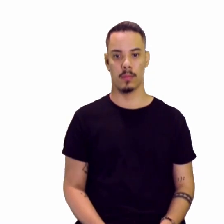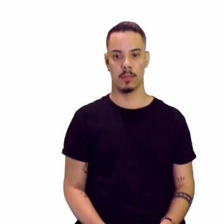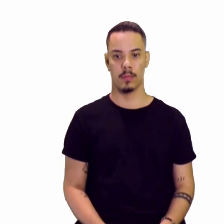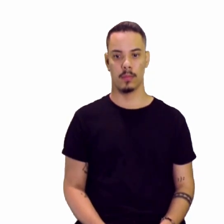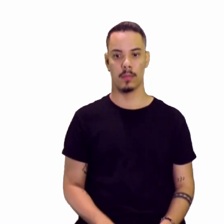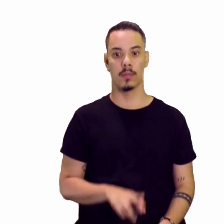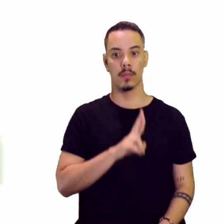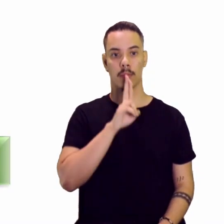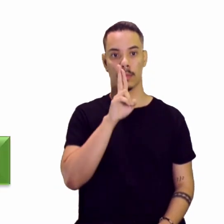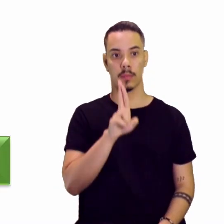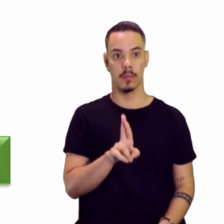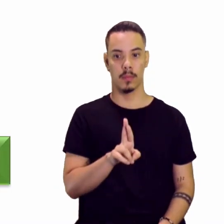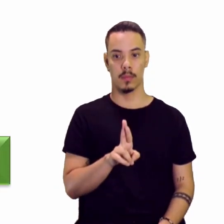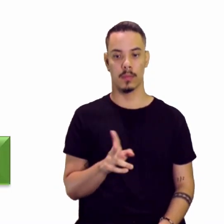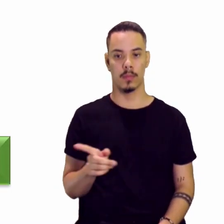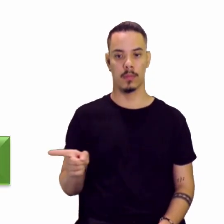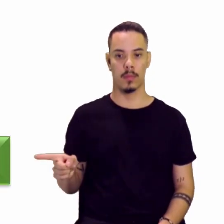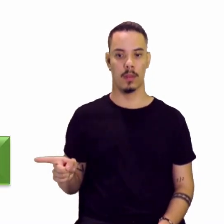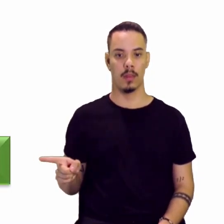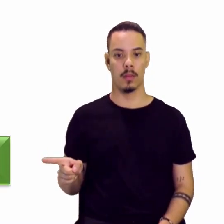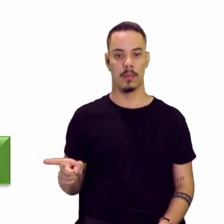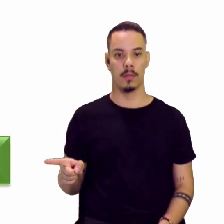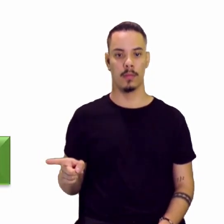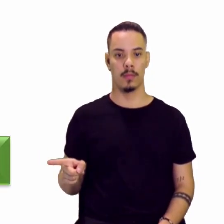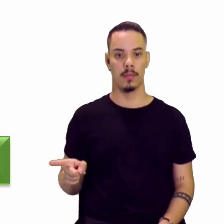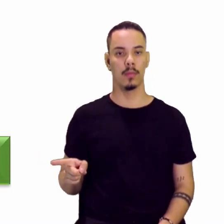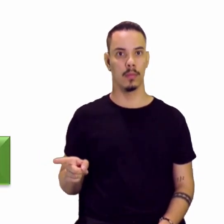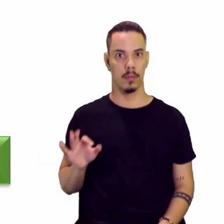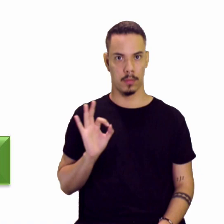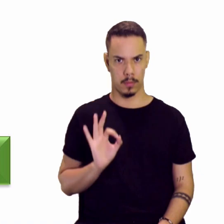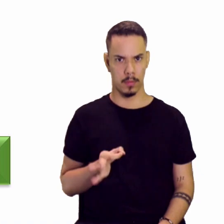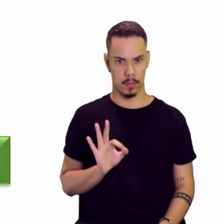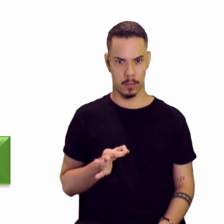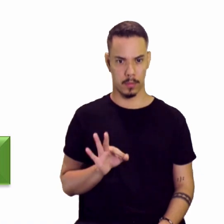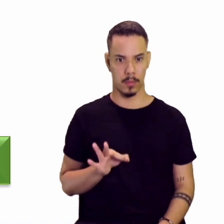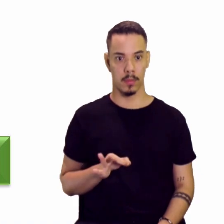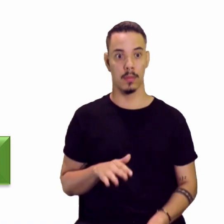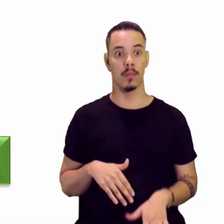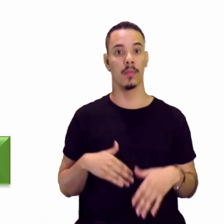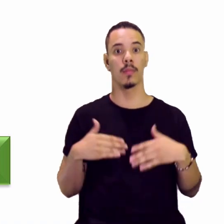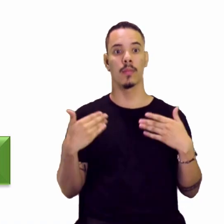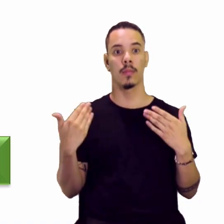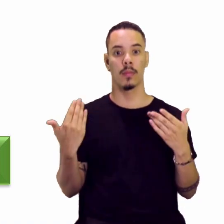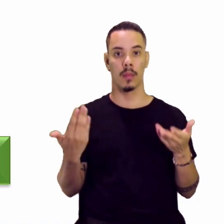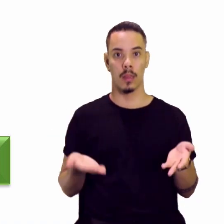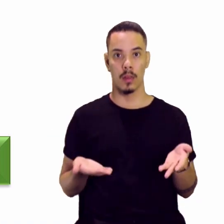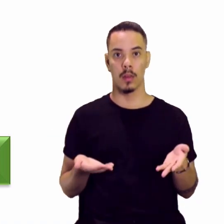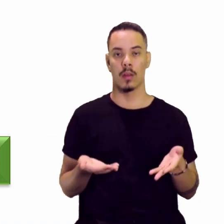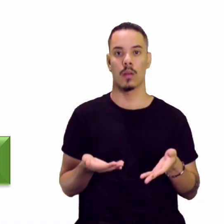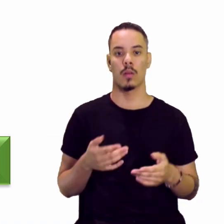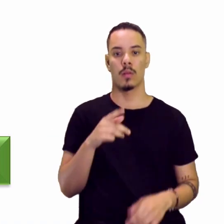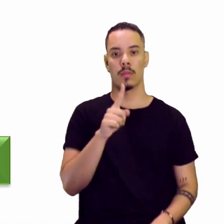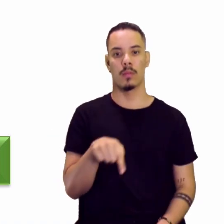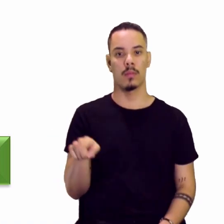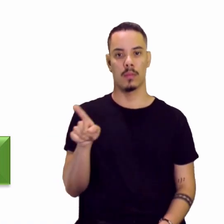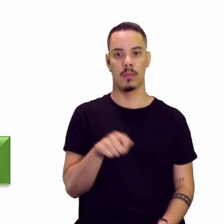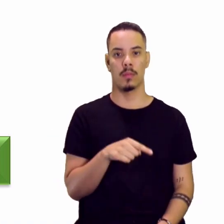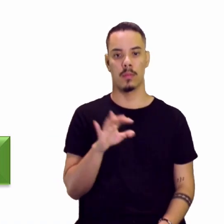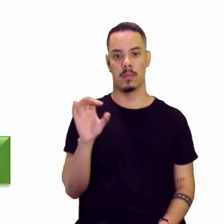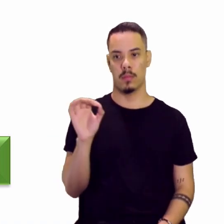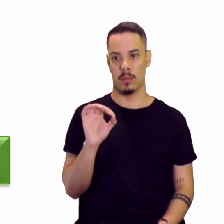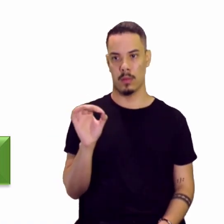E ali, olha só. Lembra que é o 100 que mudou de lado, né? Então, pessoal, aqui... Corta o zero aí,